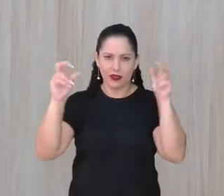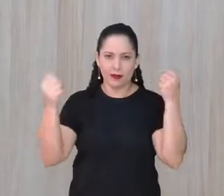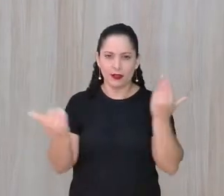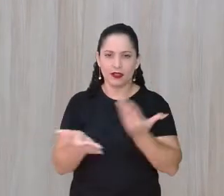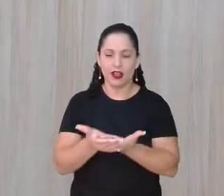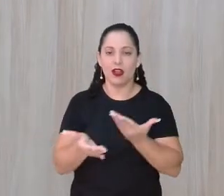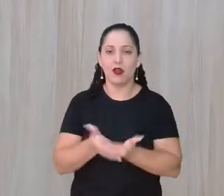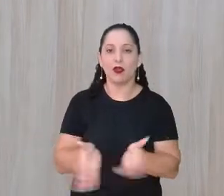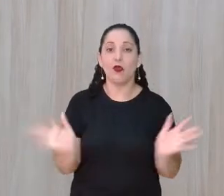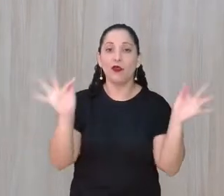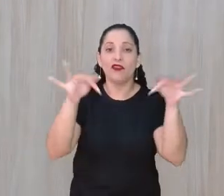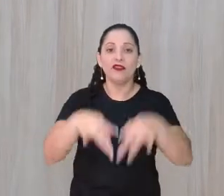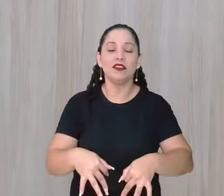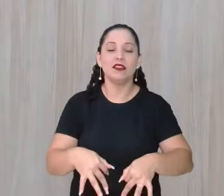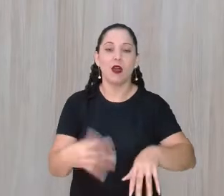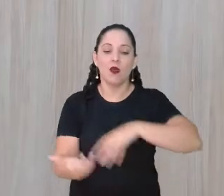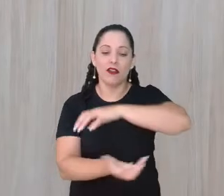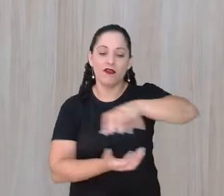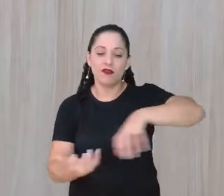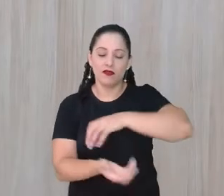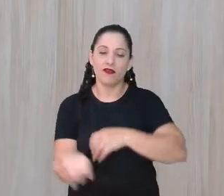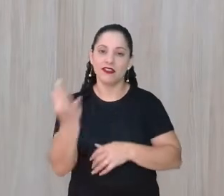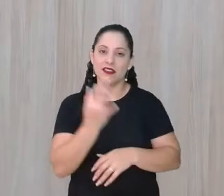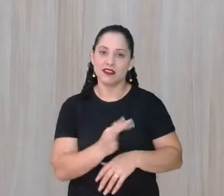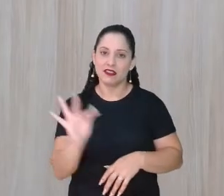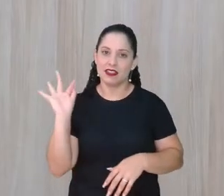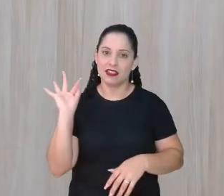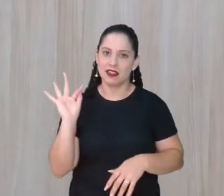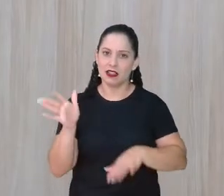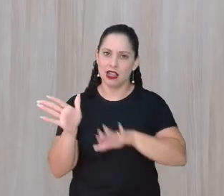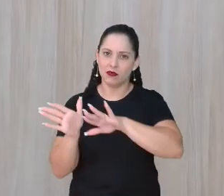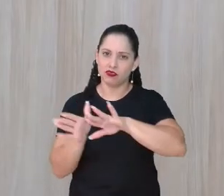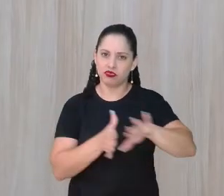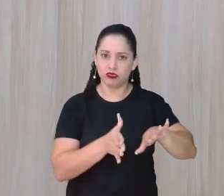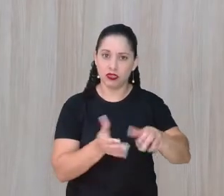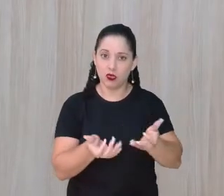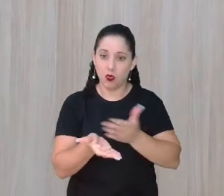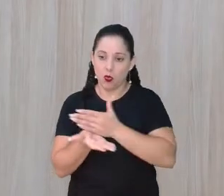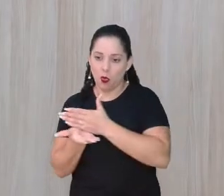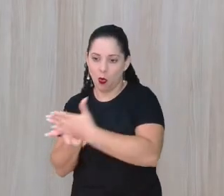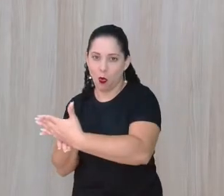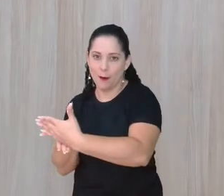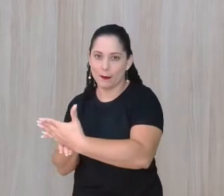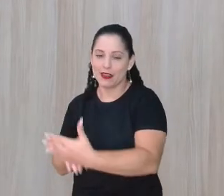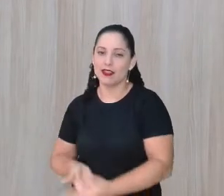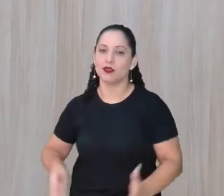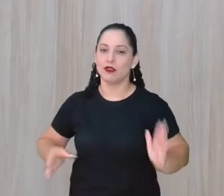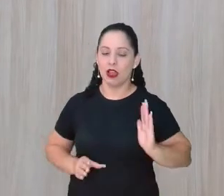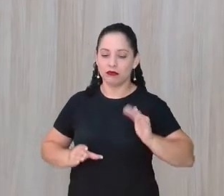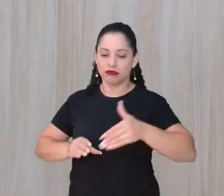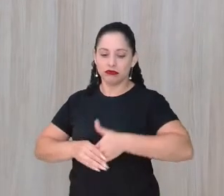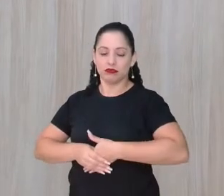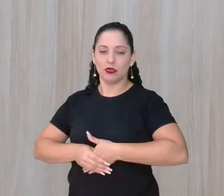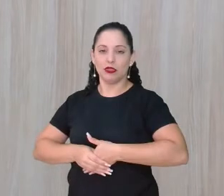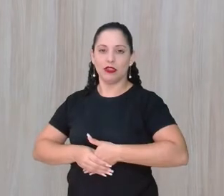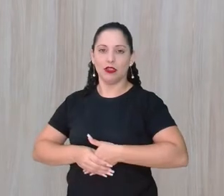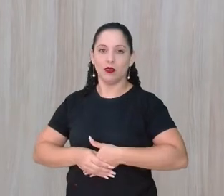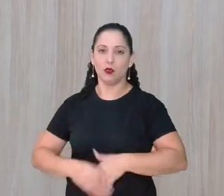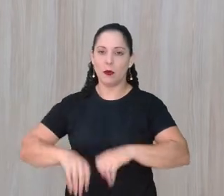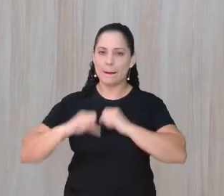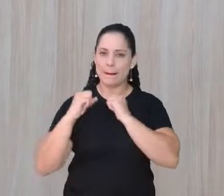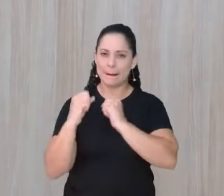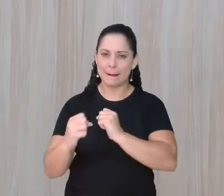olha, o fim da Revolução Francesa e o início aí desse período de Napoleão no poder da